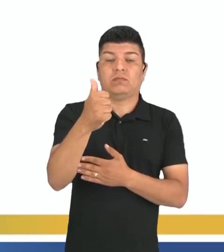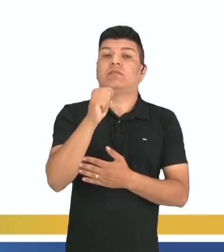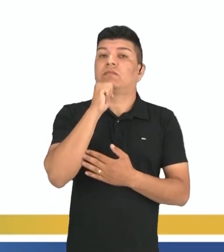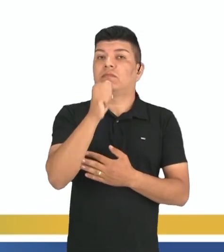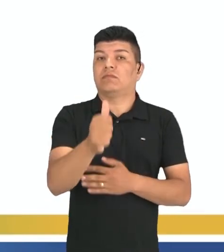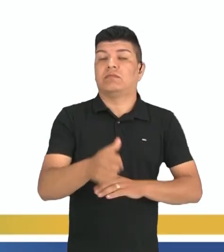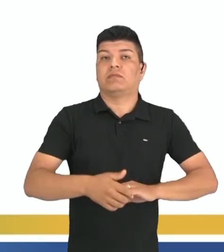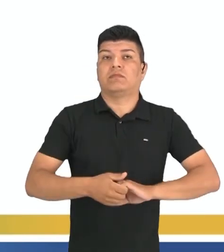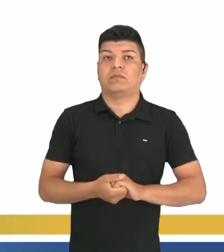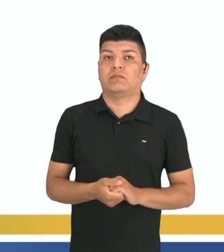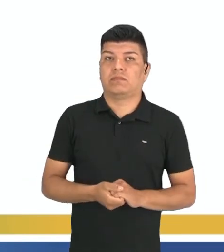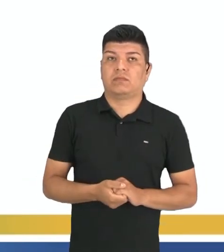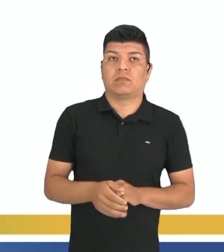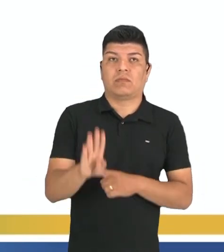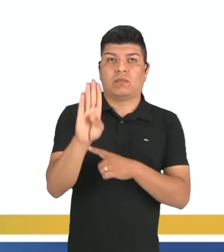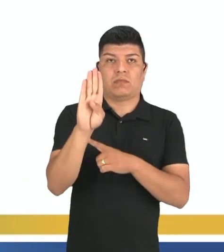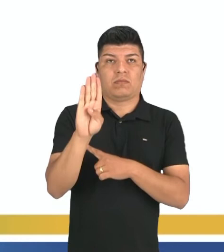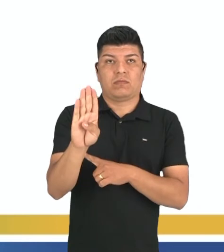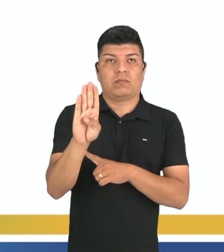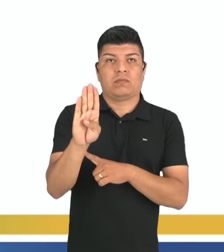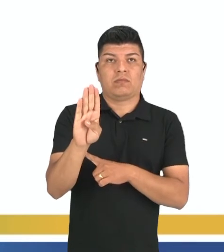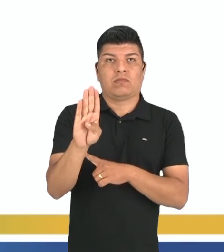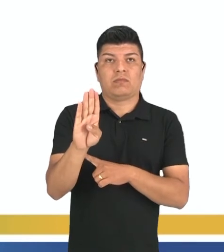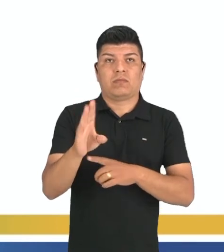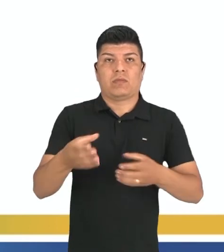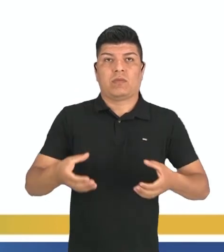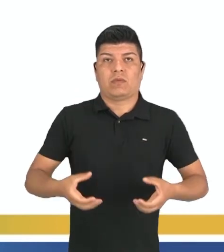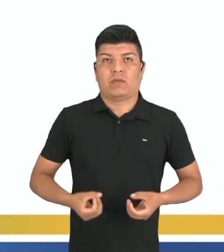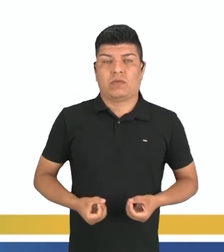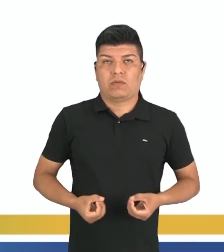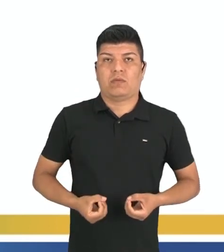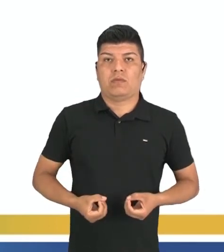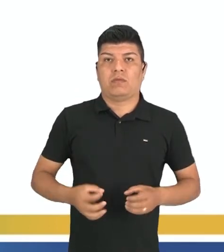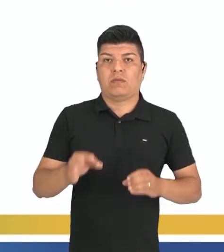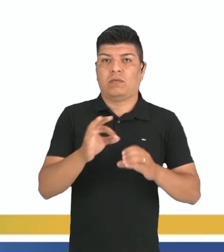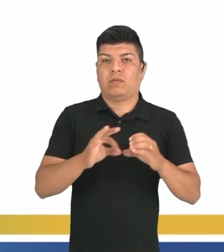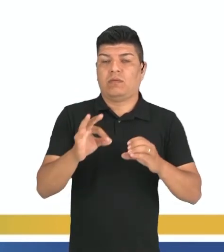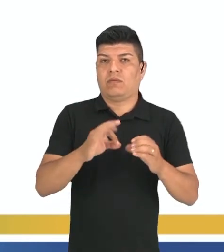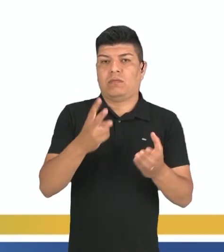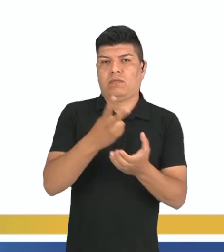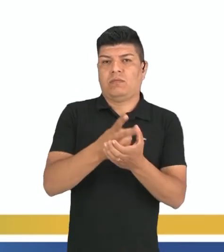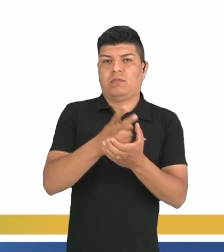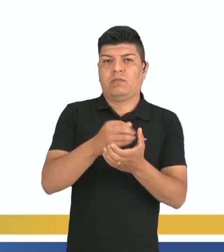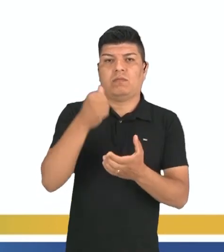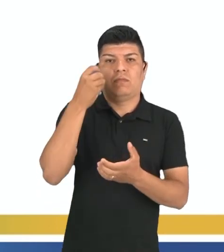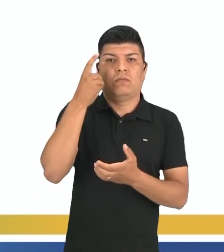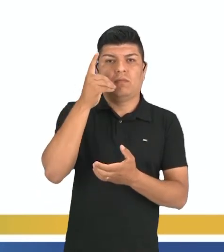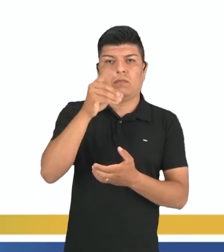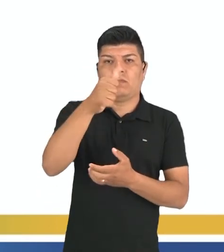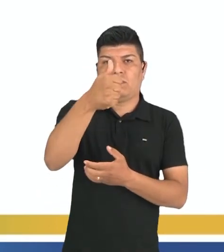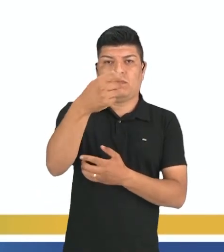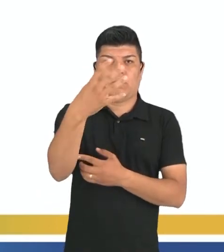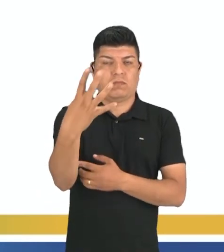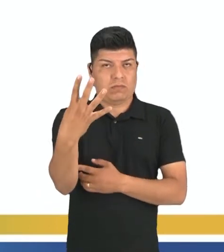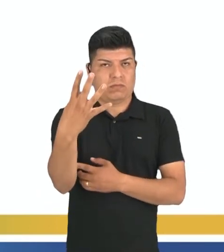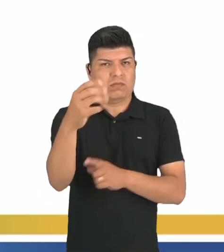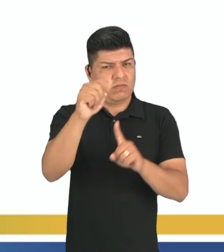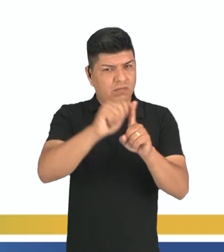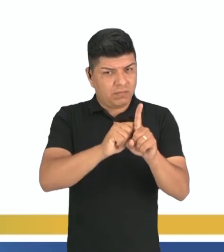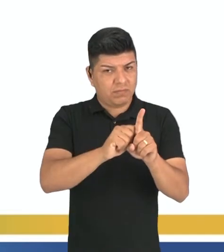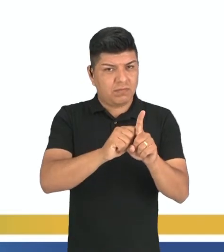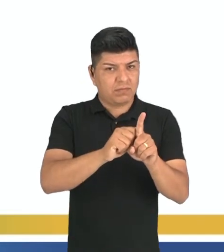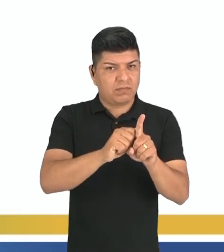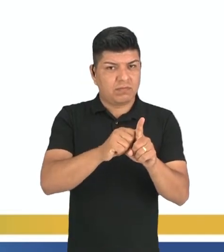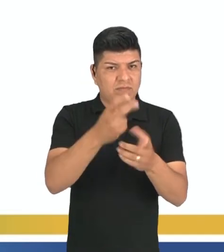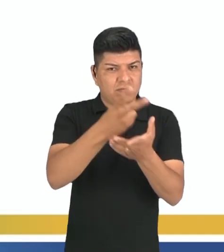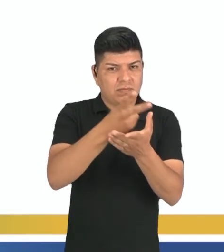menstruação. E a letra B? A ovulação ocorre sempre no 14º dia de cada mês. Então, ele está dizendo que ocorre todo